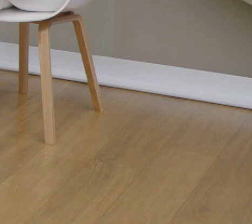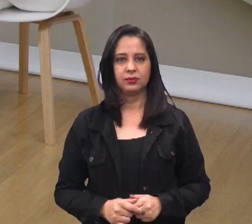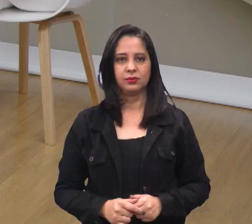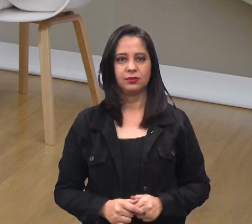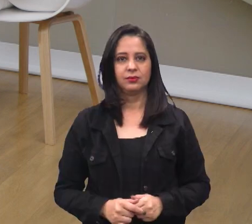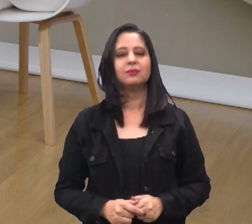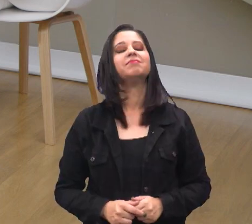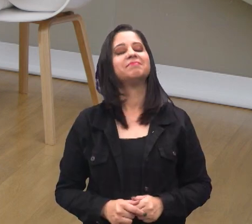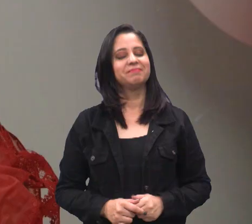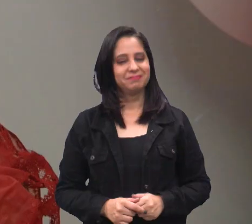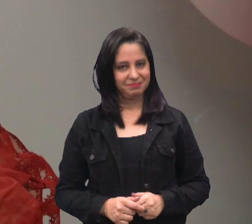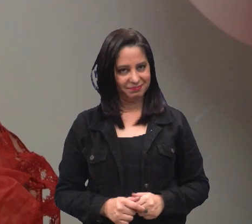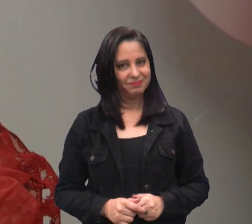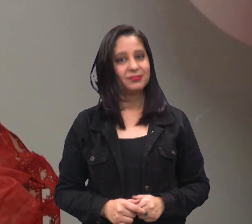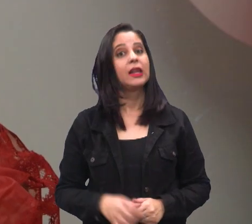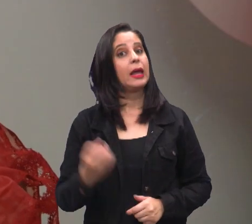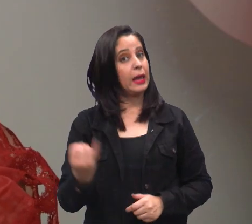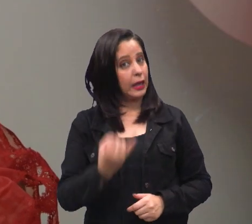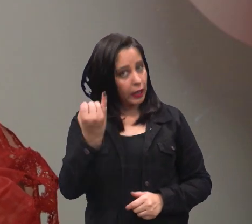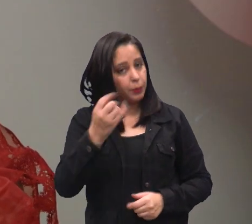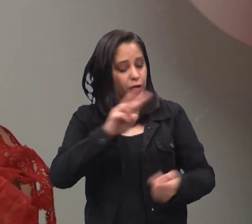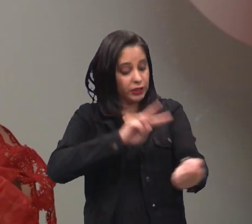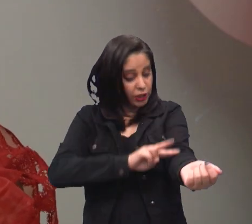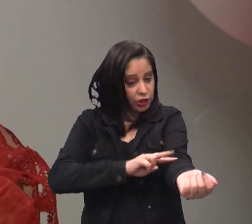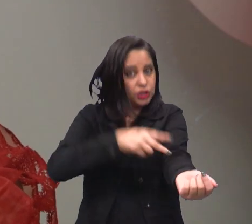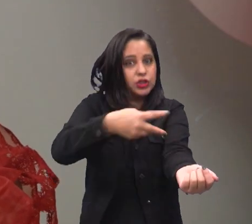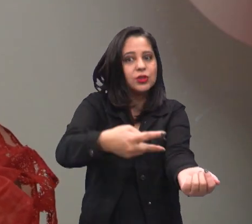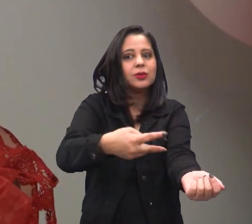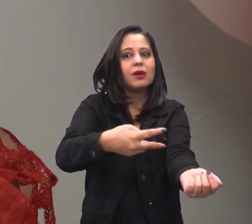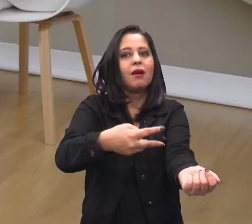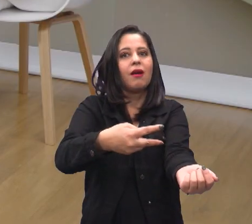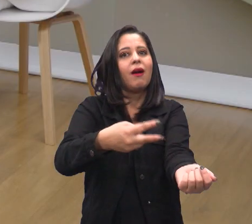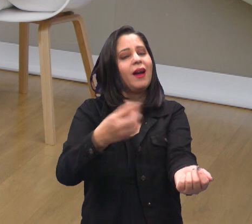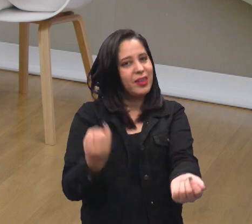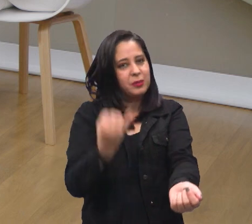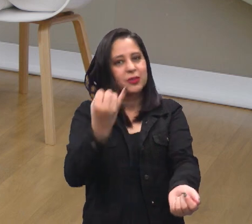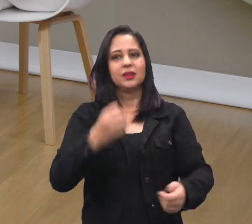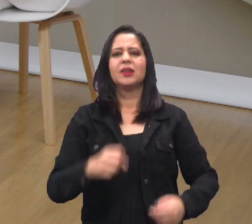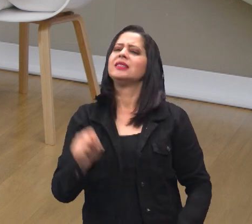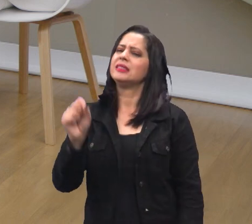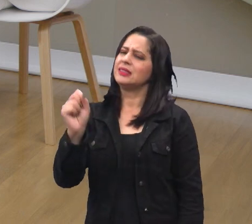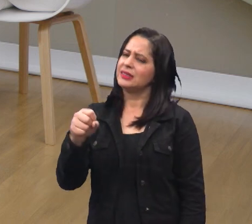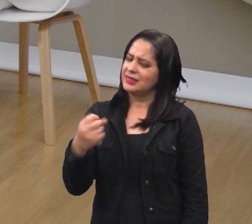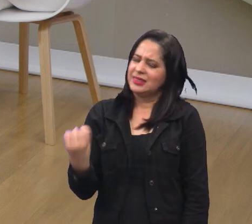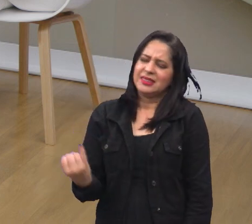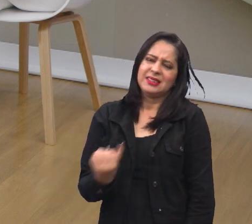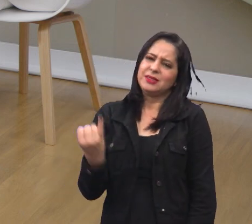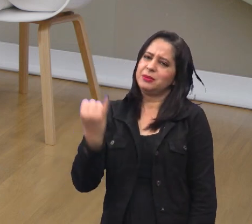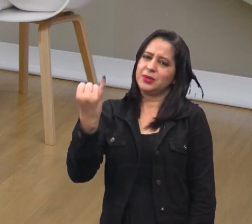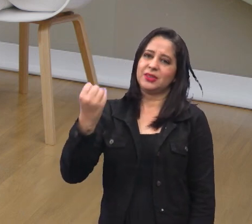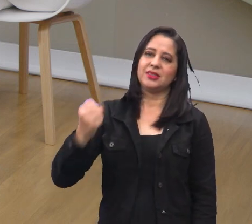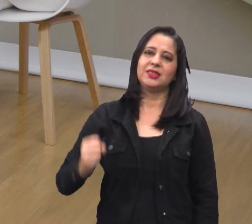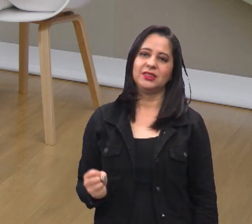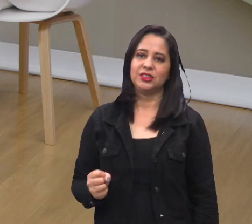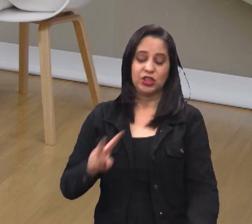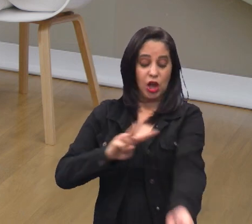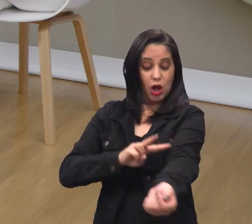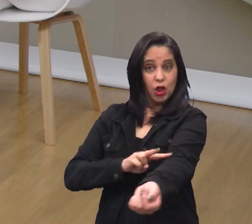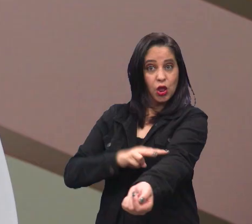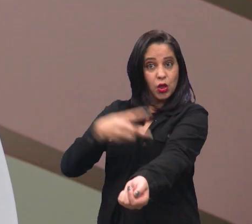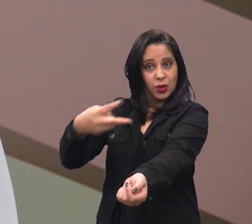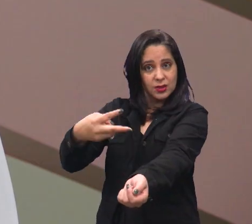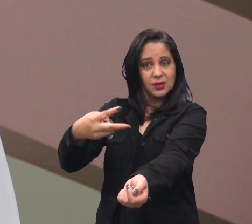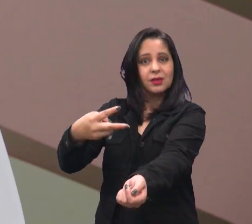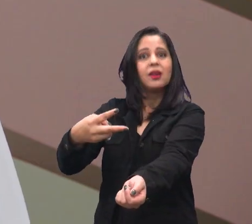É isso mesmo, é importante, doutora? É muito importante. É muito importante. A doação de sangue